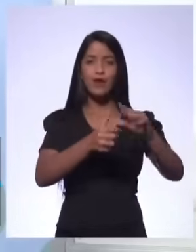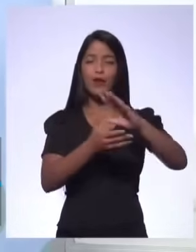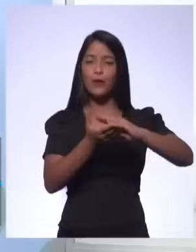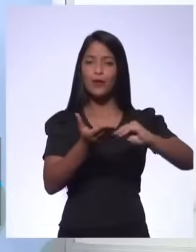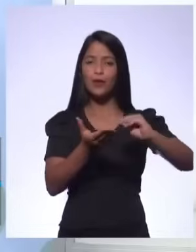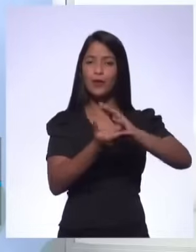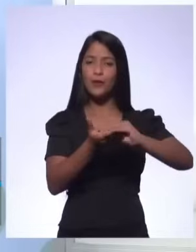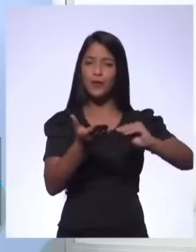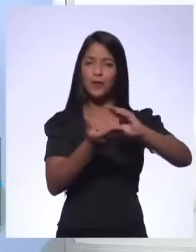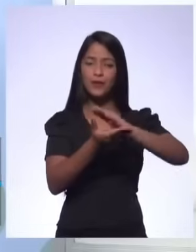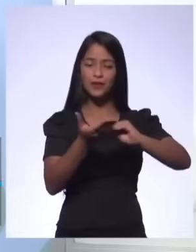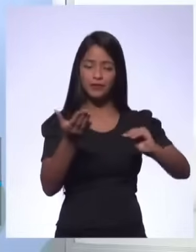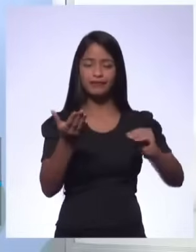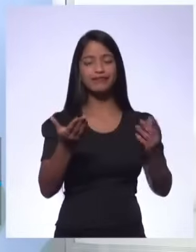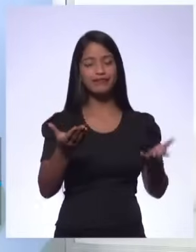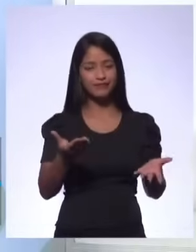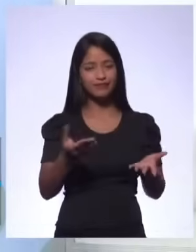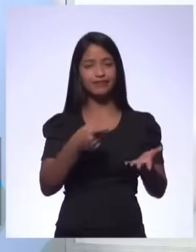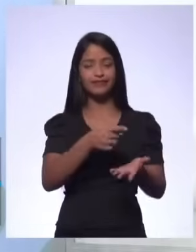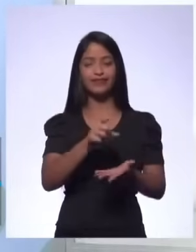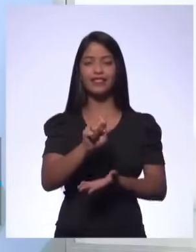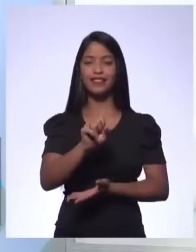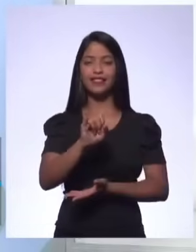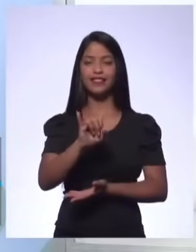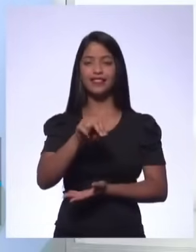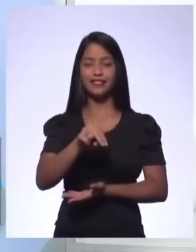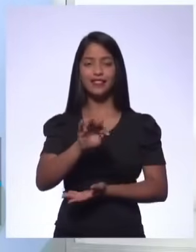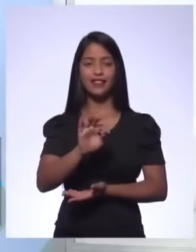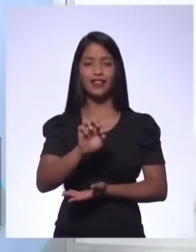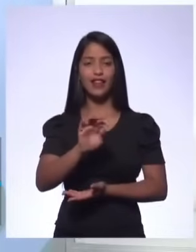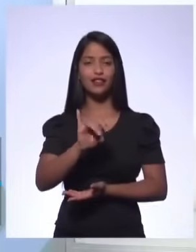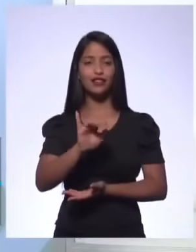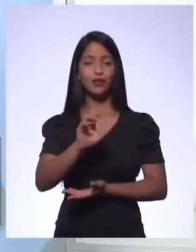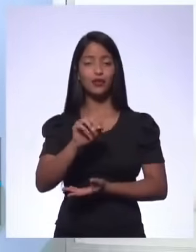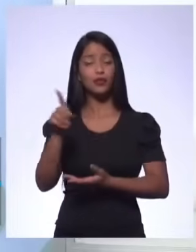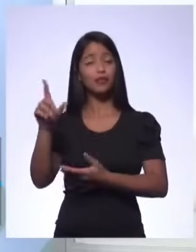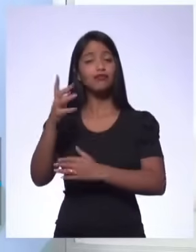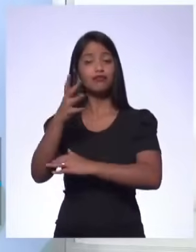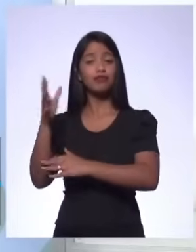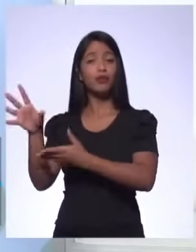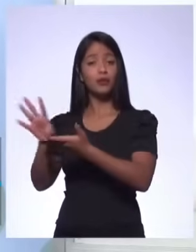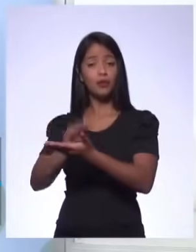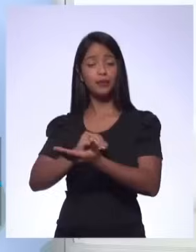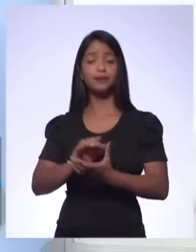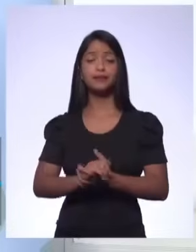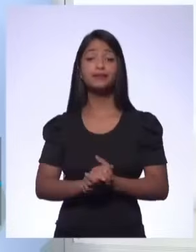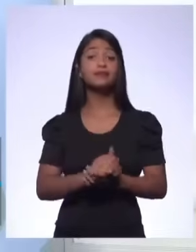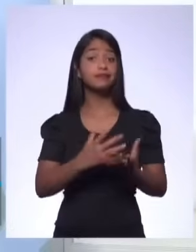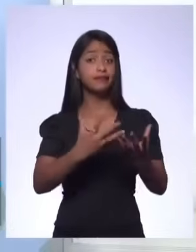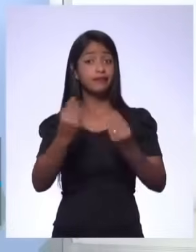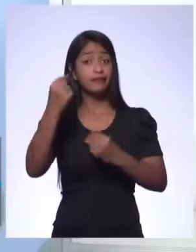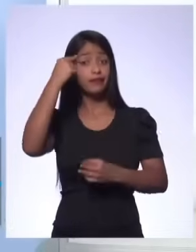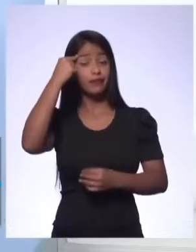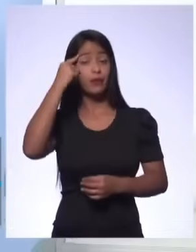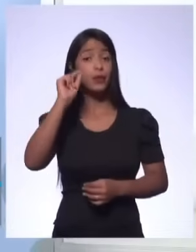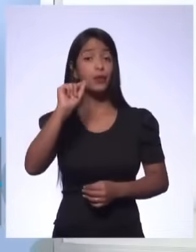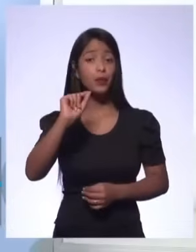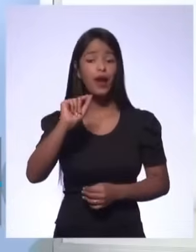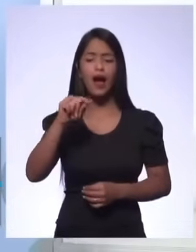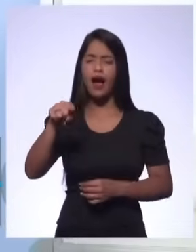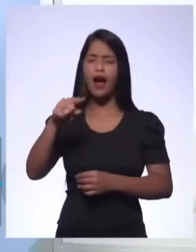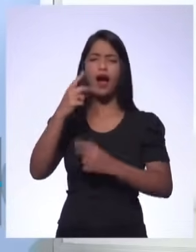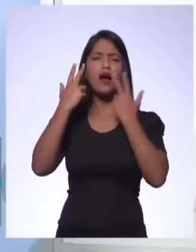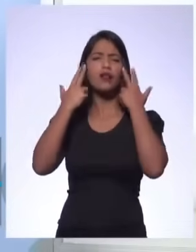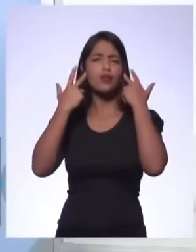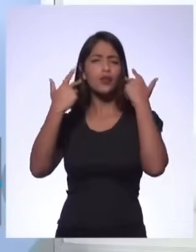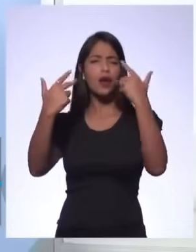bom? Então é só para você saber, porque a gente tem que parar um pouquinho com esse negócio, porque tem muita gente entrando em roubada aí, porque isso aqui é natural, não tem